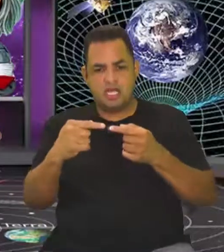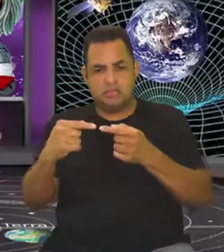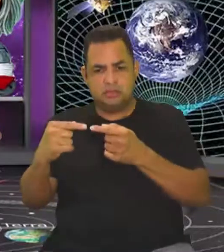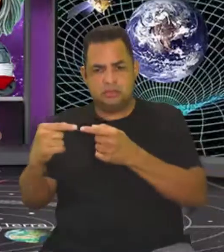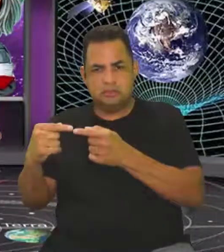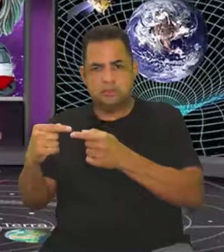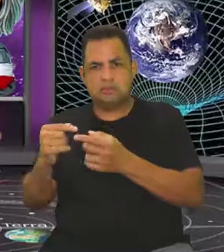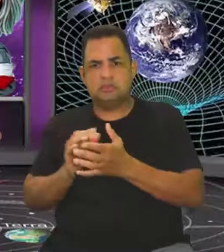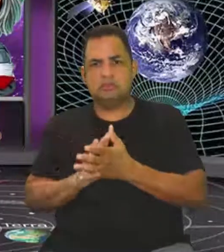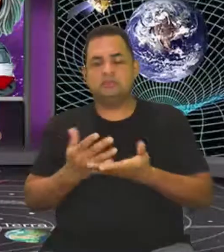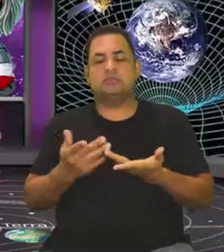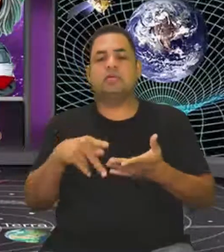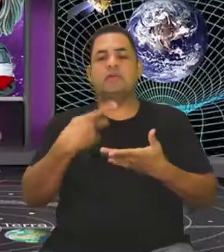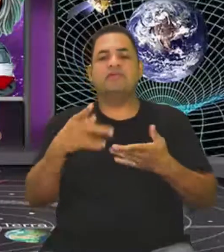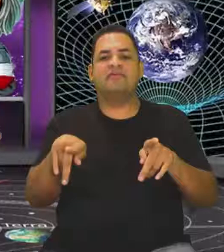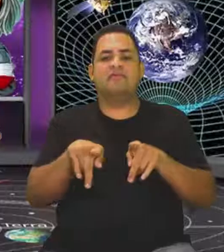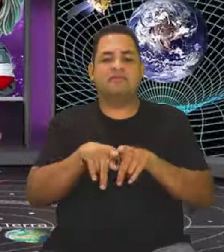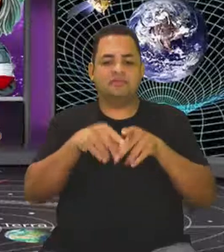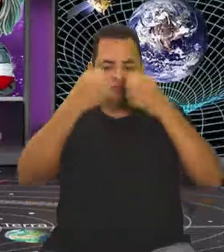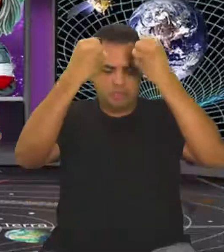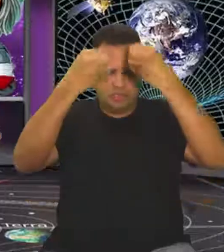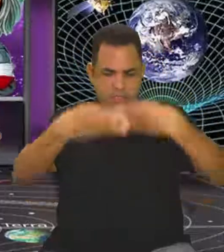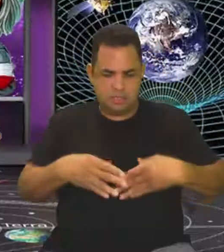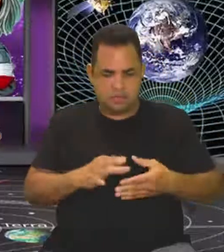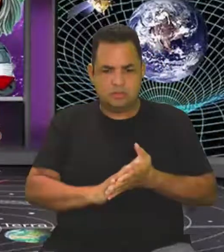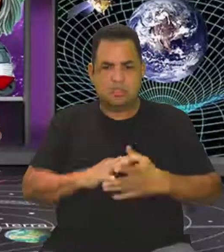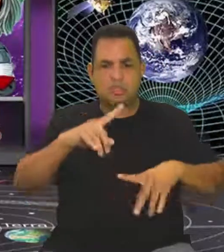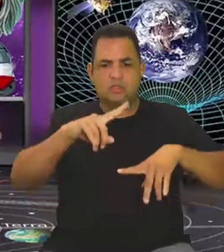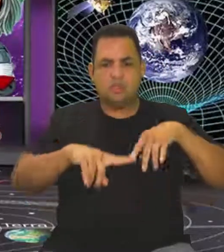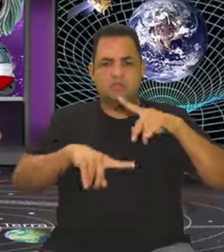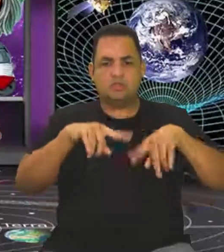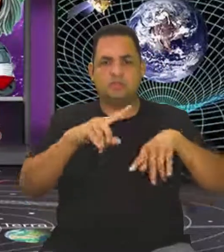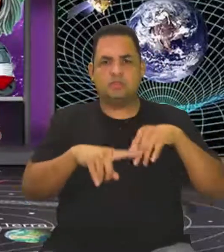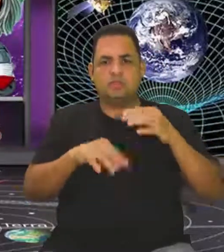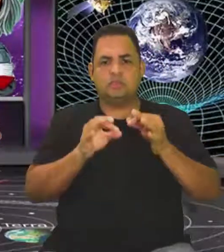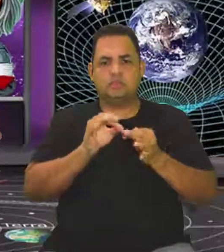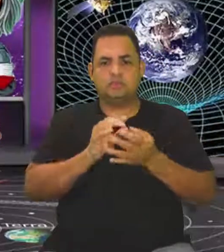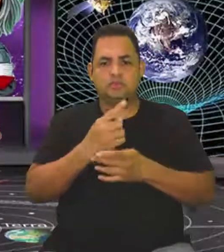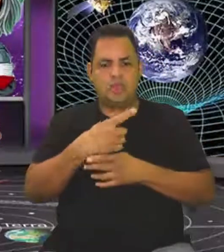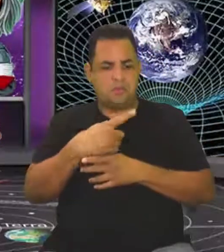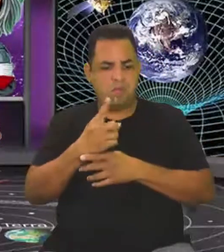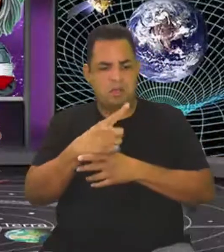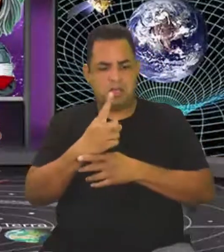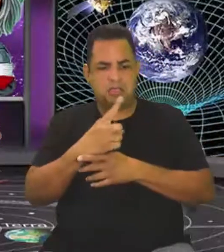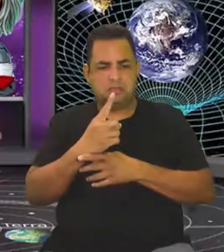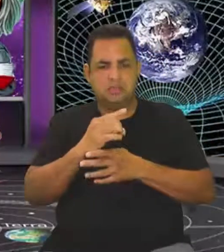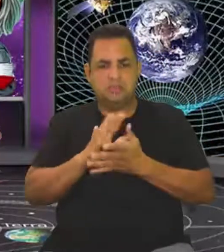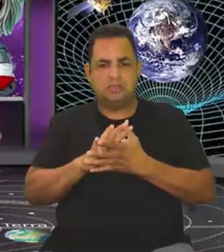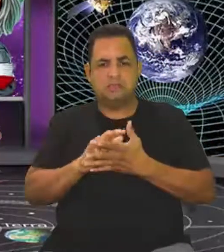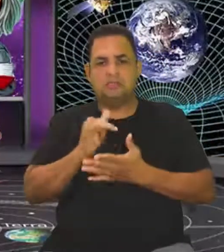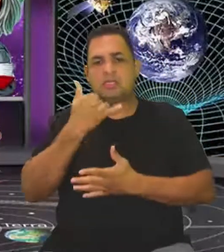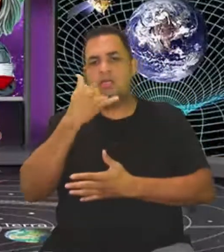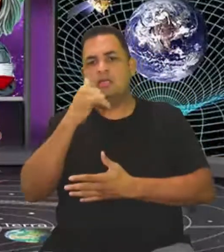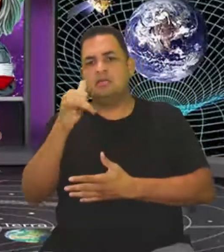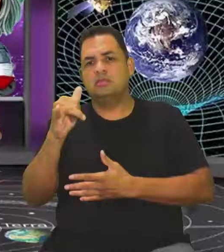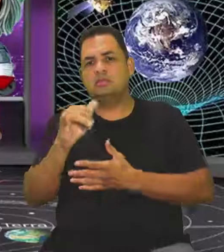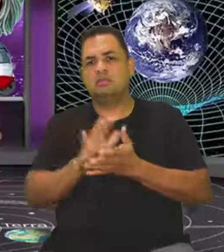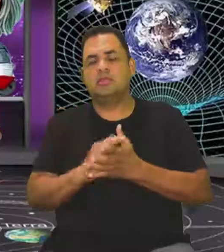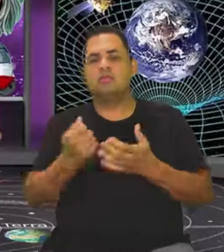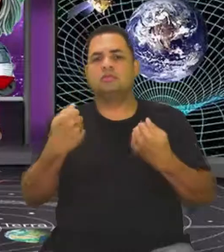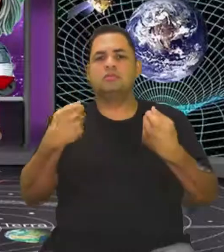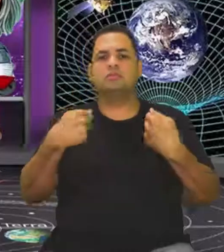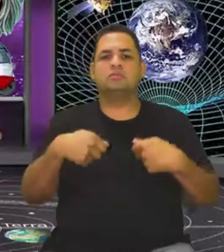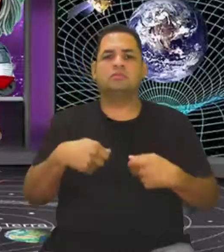falar de instrumentos de medidas elétricas, tá? Então a gente pode montar um circuito e medir, por